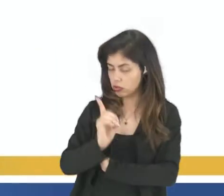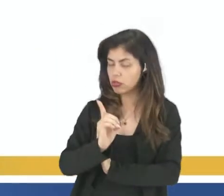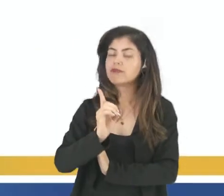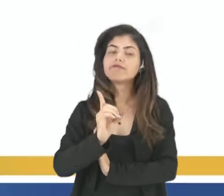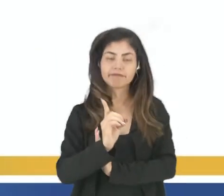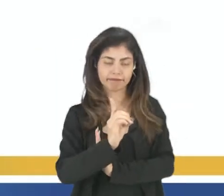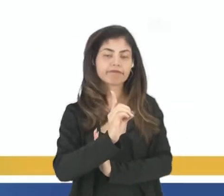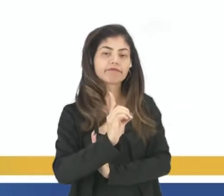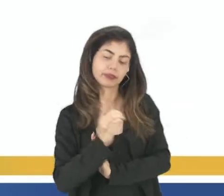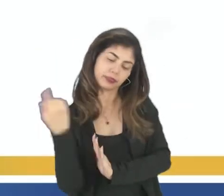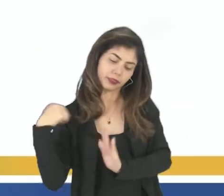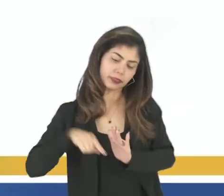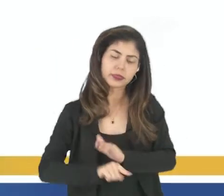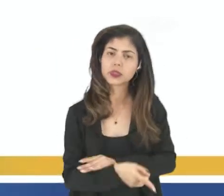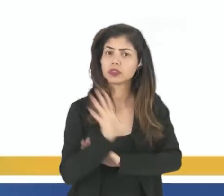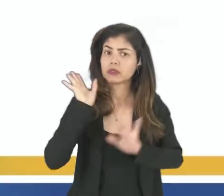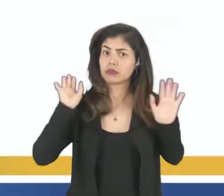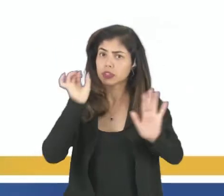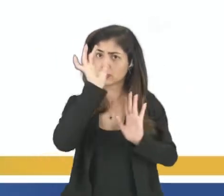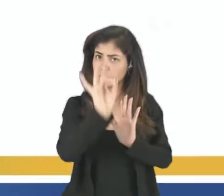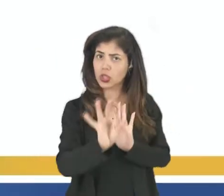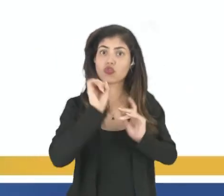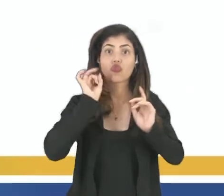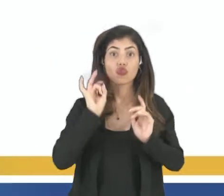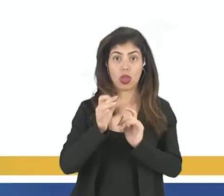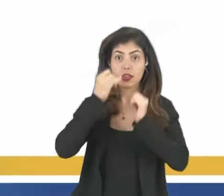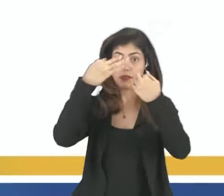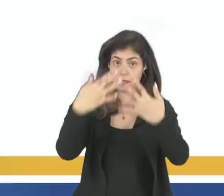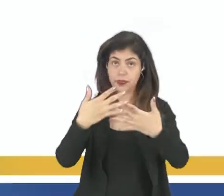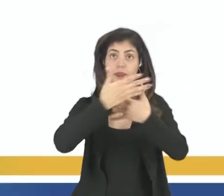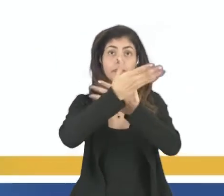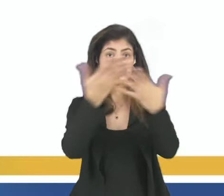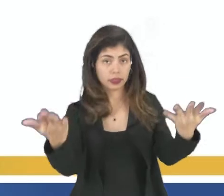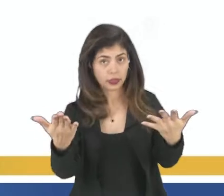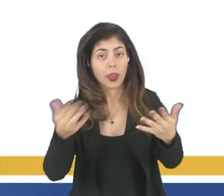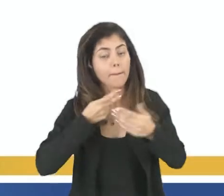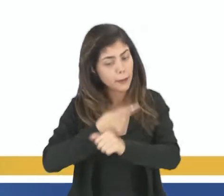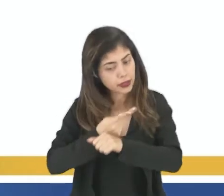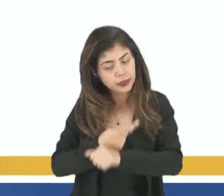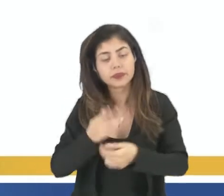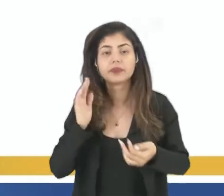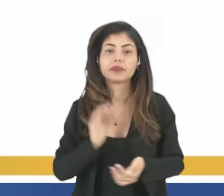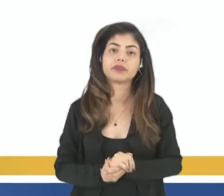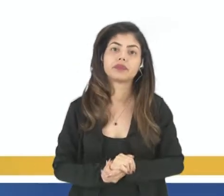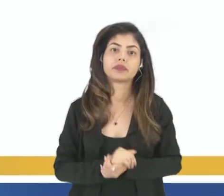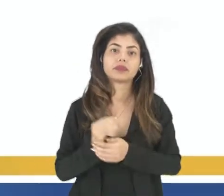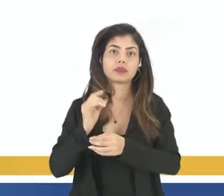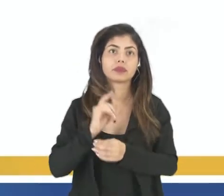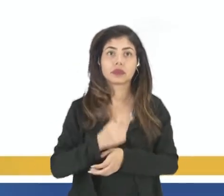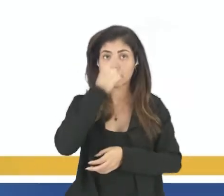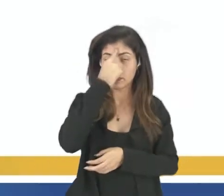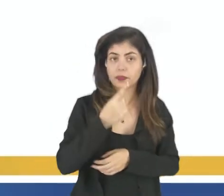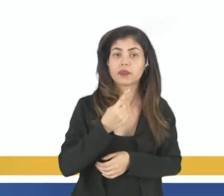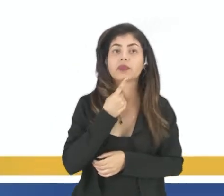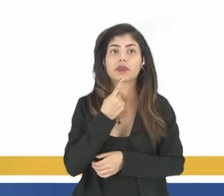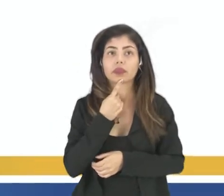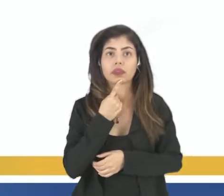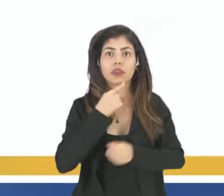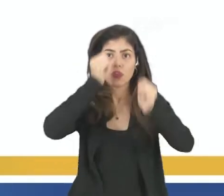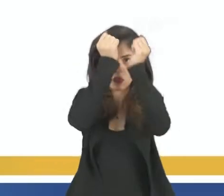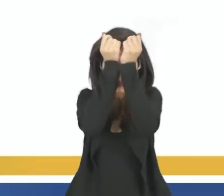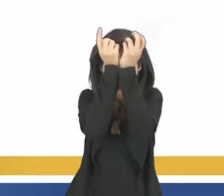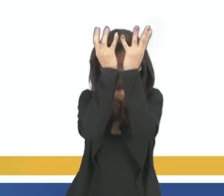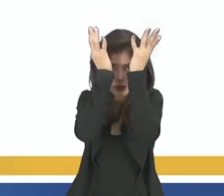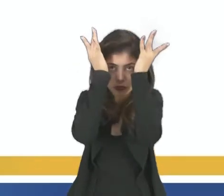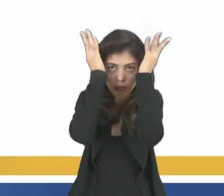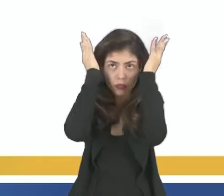ter os seus direitos. A gente não vai entrar muito profundamente em cada um, eu só vou citar e eu convido você a pesquisar. Eu trouxe uma imagem, o cacique